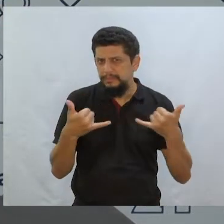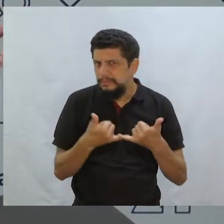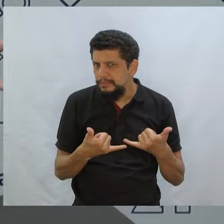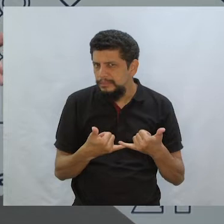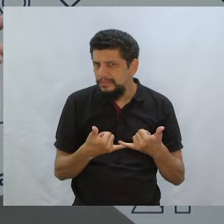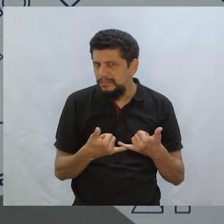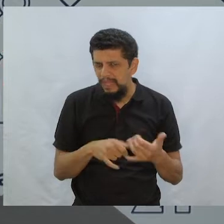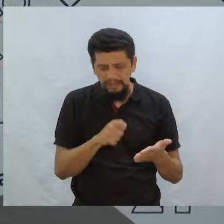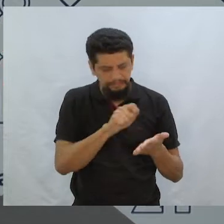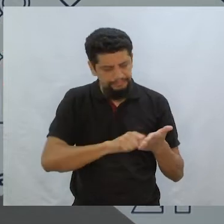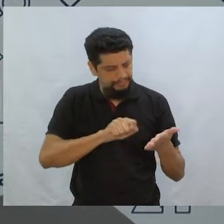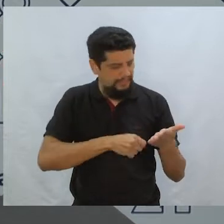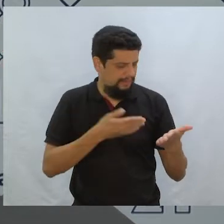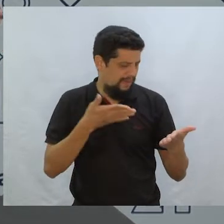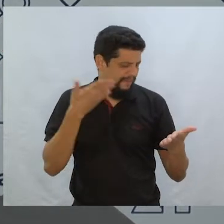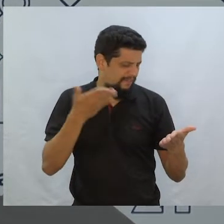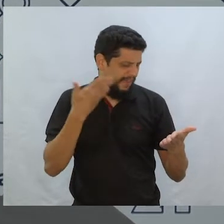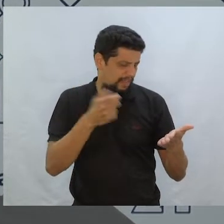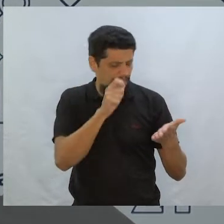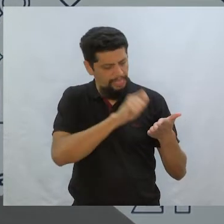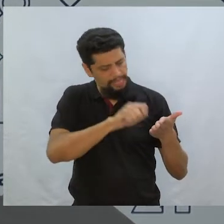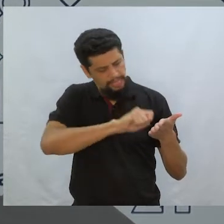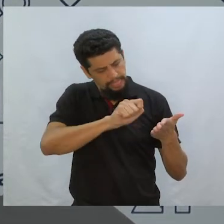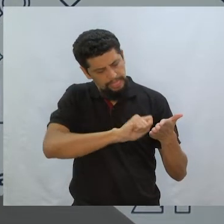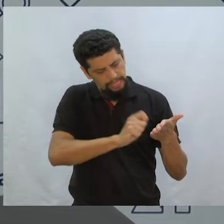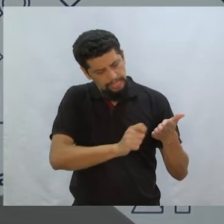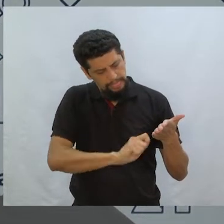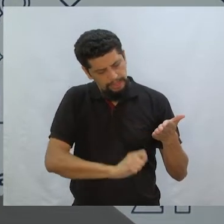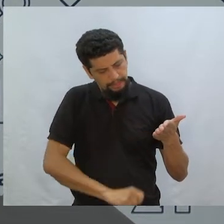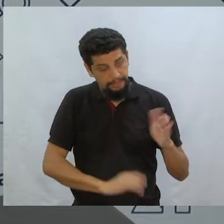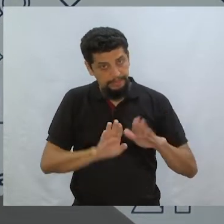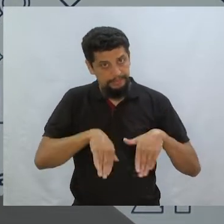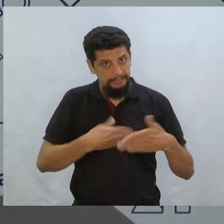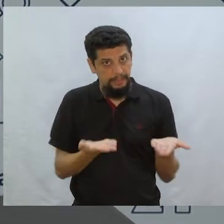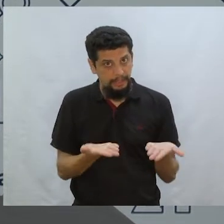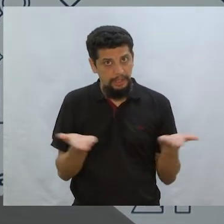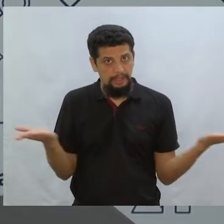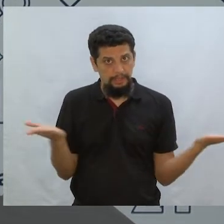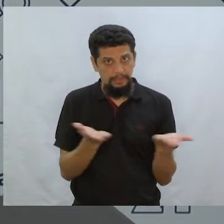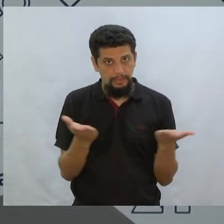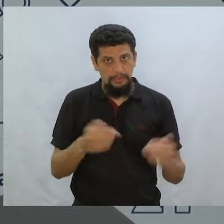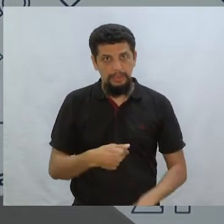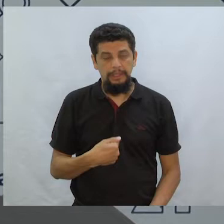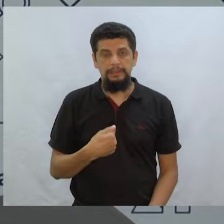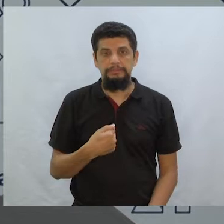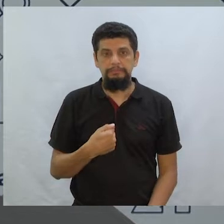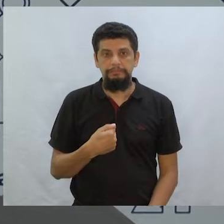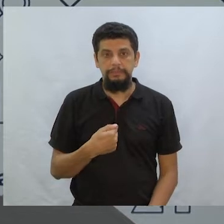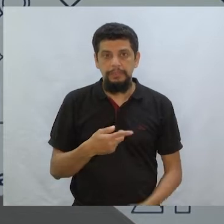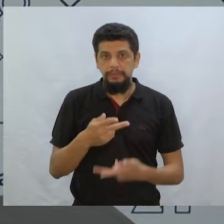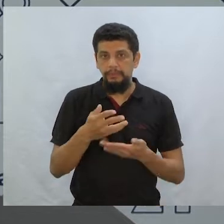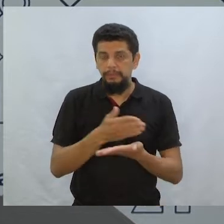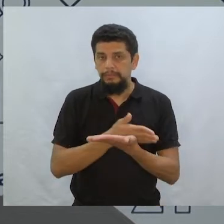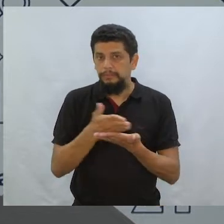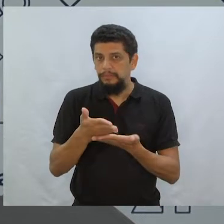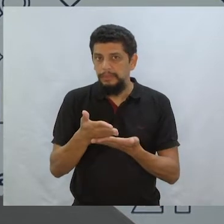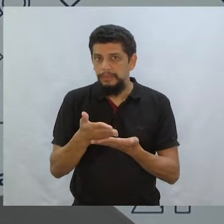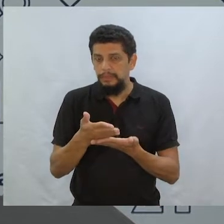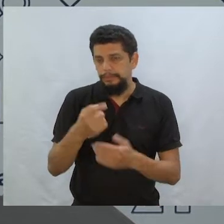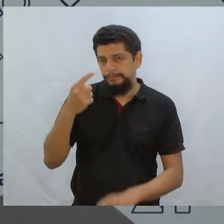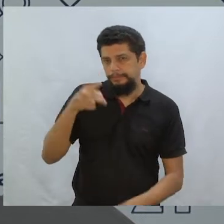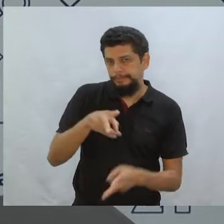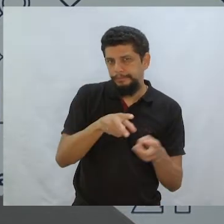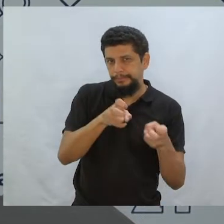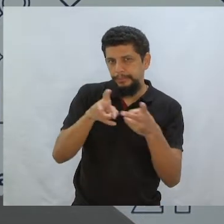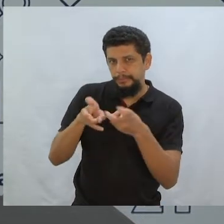facilmente no papel como seria essa redação então agora a gente vai começar